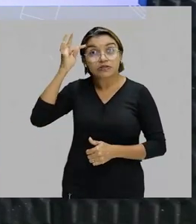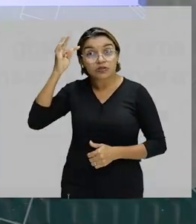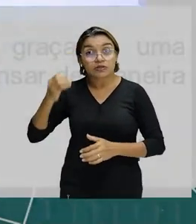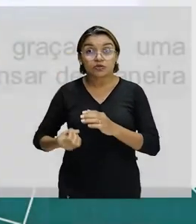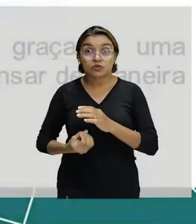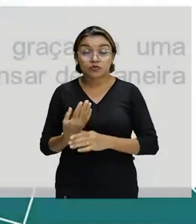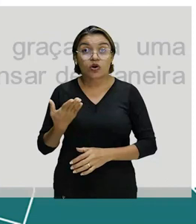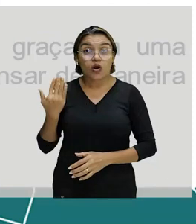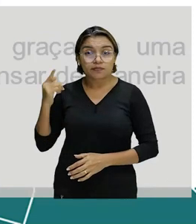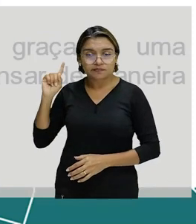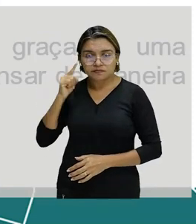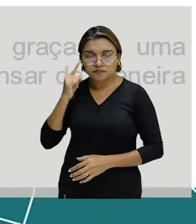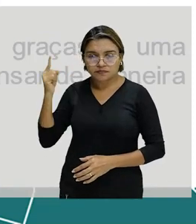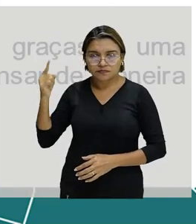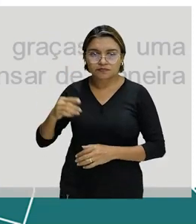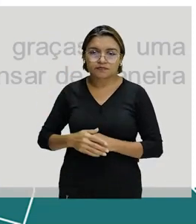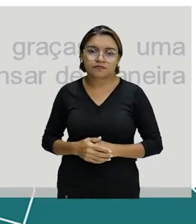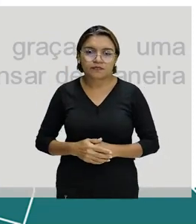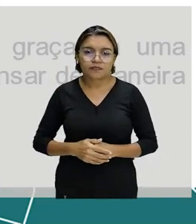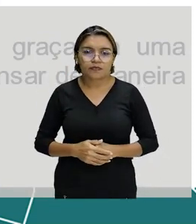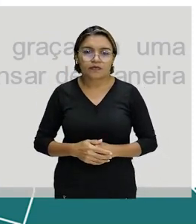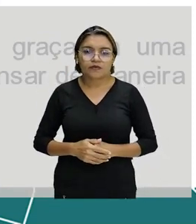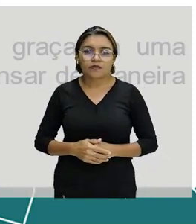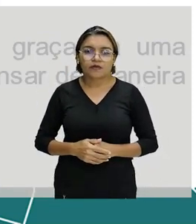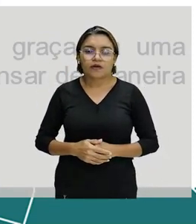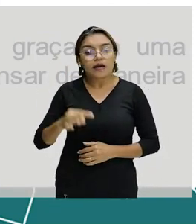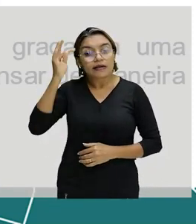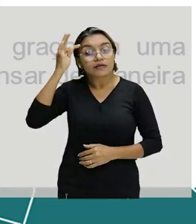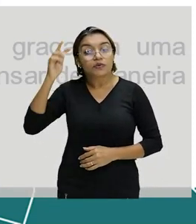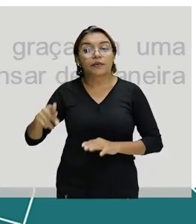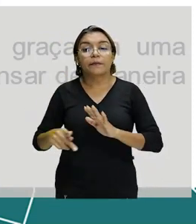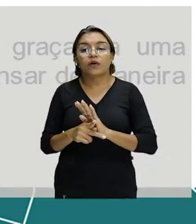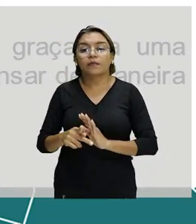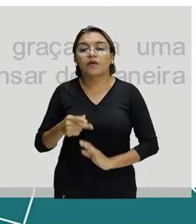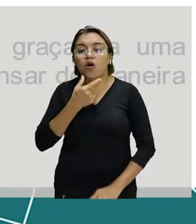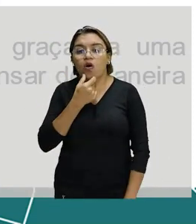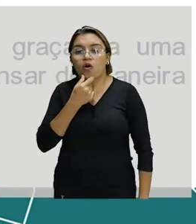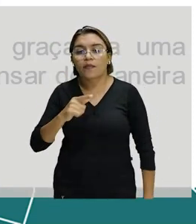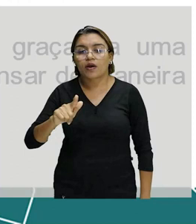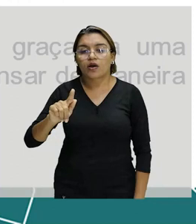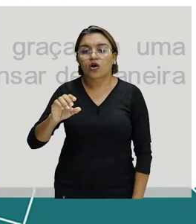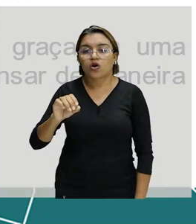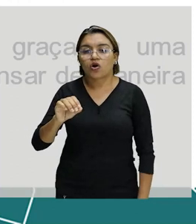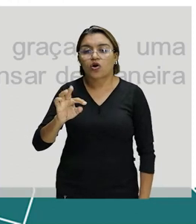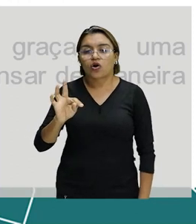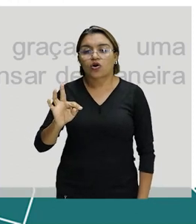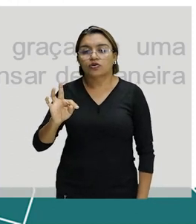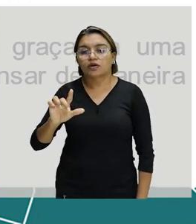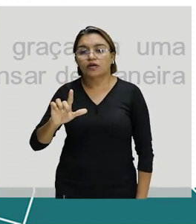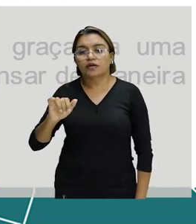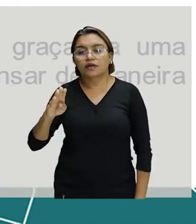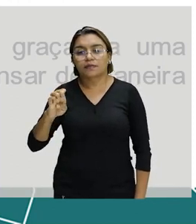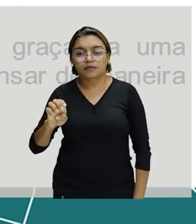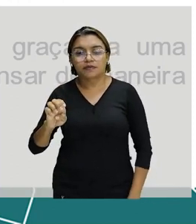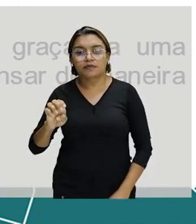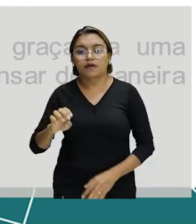época a teoria de gotlib Fitch beleza que é um alemão o Fitch no seu livro